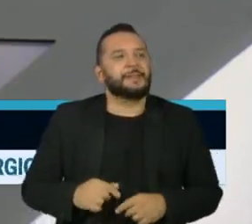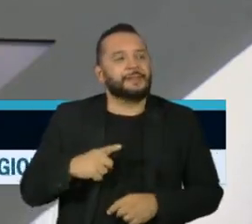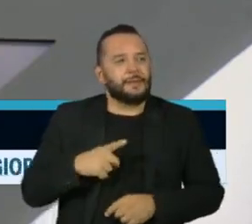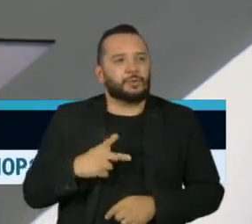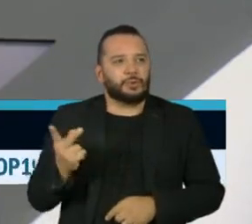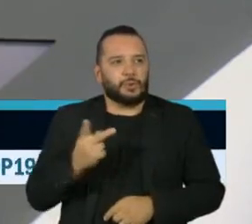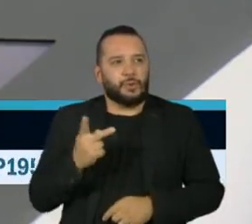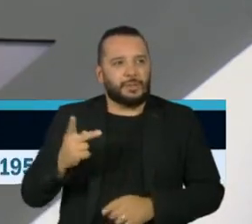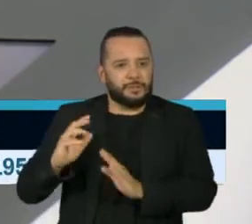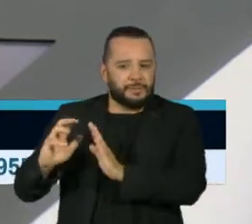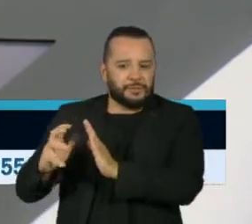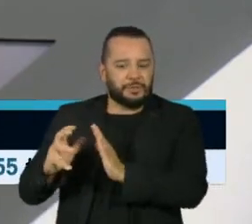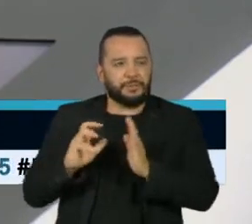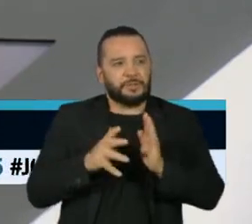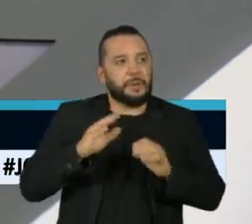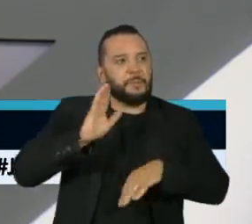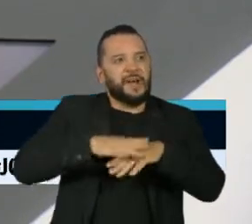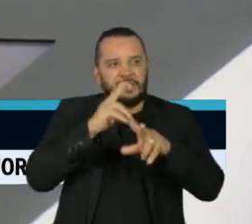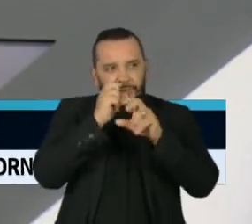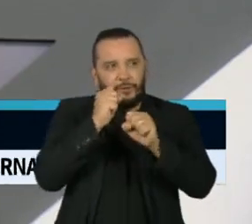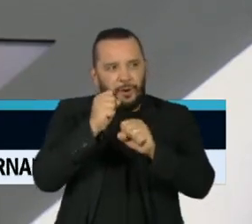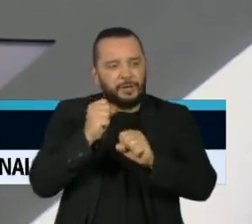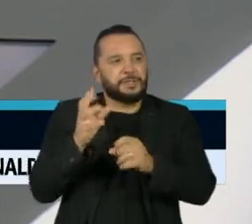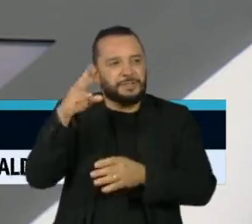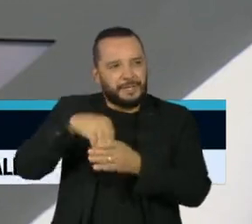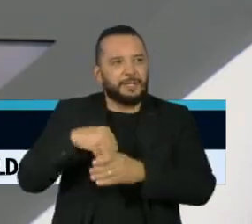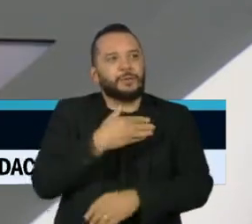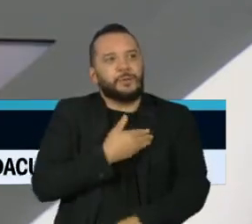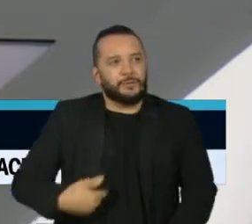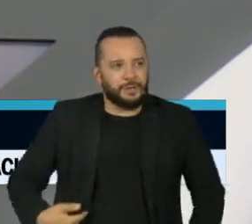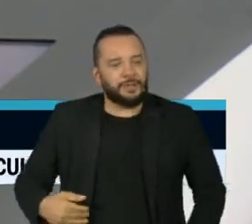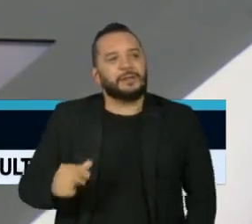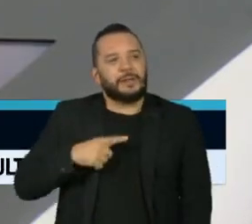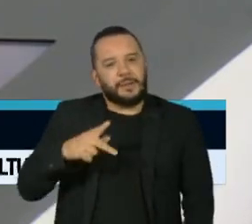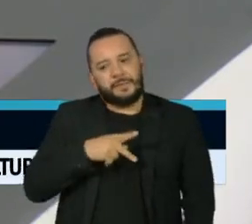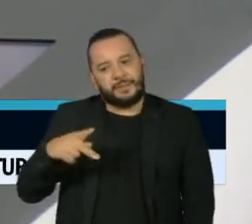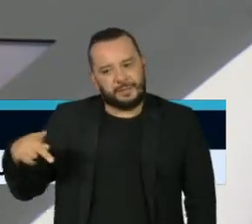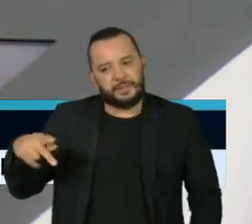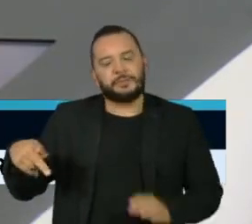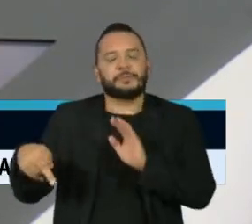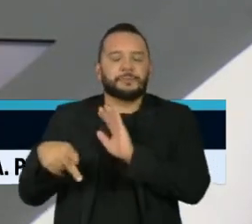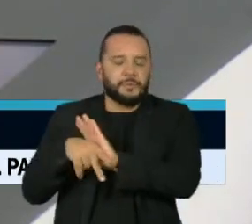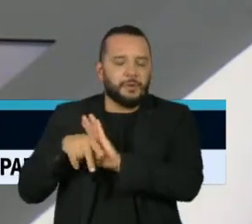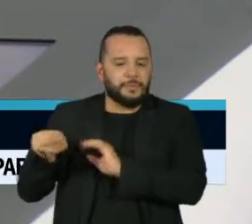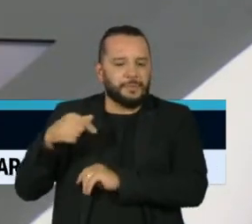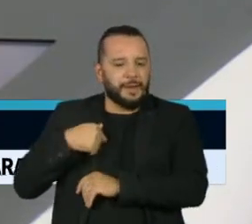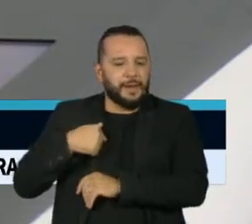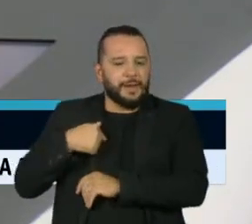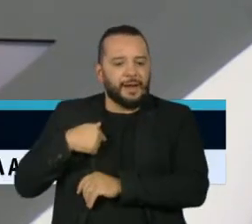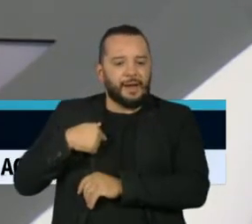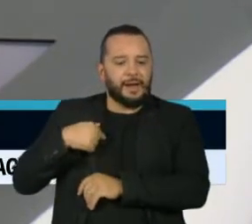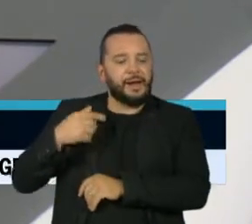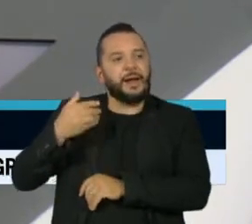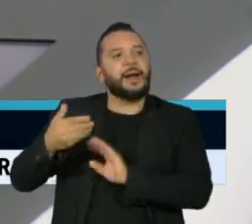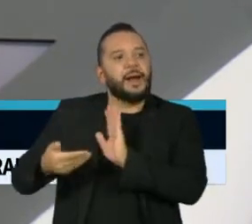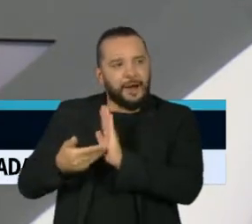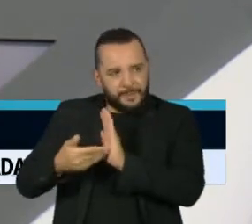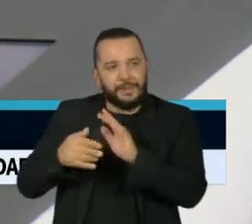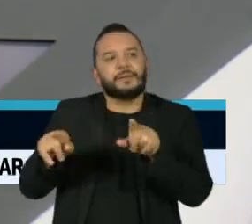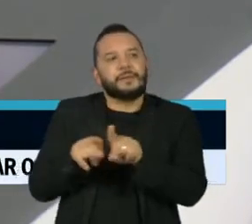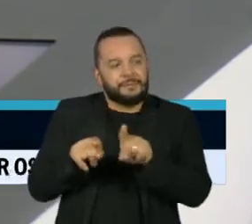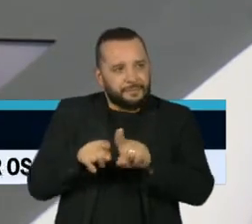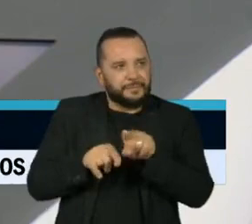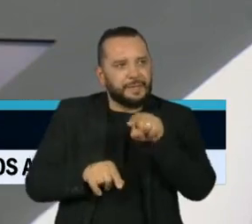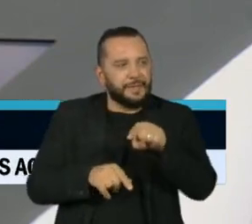manda o governo que o partido do presidente da Câmara e o partido do ministro Ciro Nogueira provavelmente se ele se filiar ao